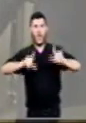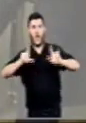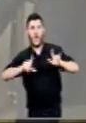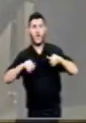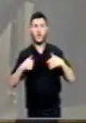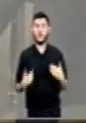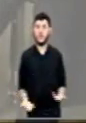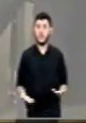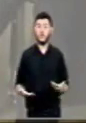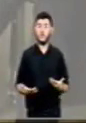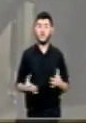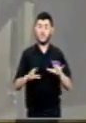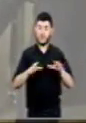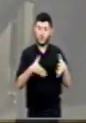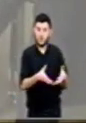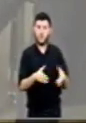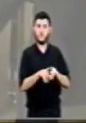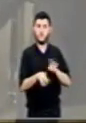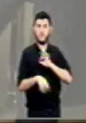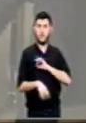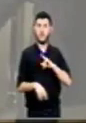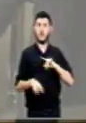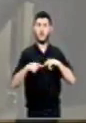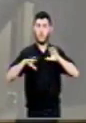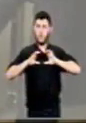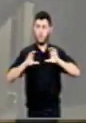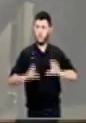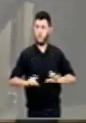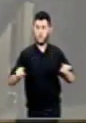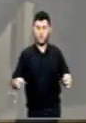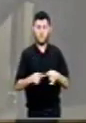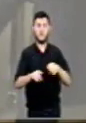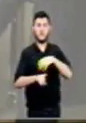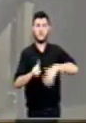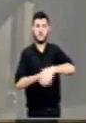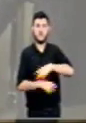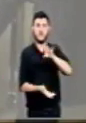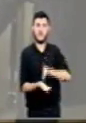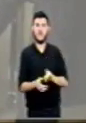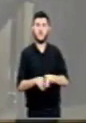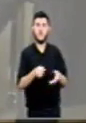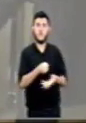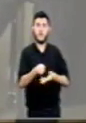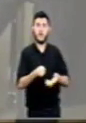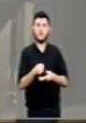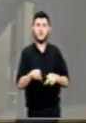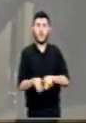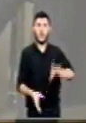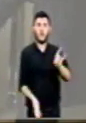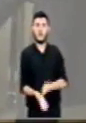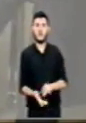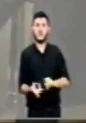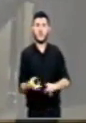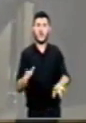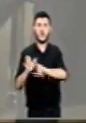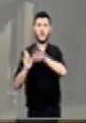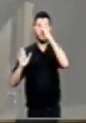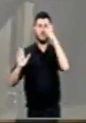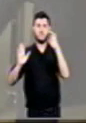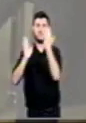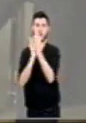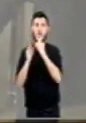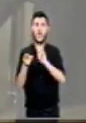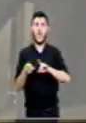se pautaram por uma boa conduta social, balizadas na honestidade, na legalidade, na ética,